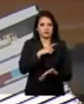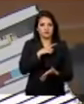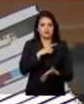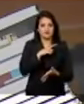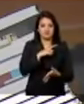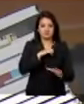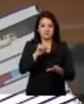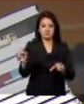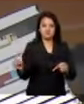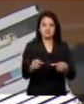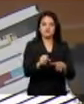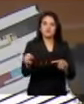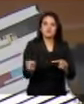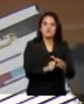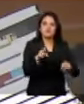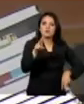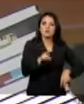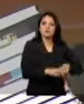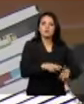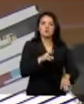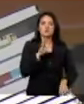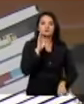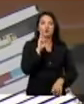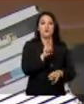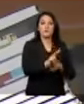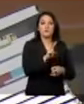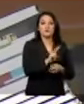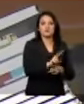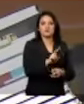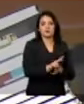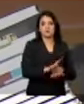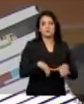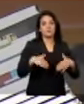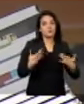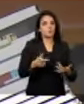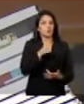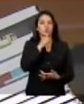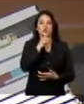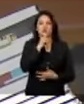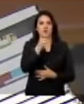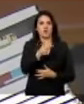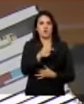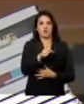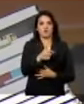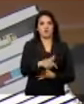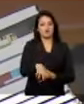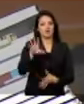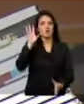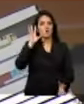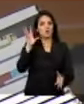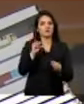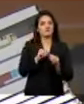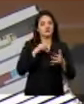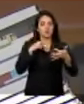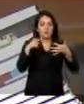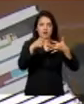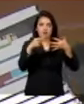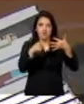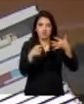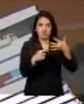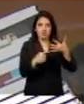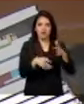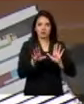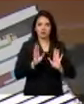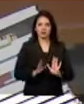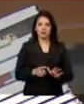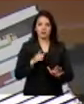provisória e automática da sanção quando não proclamado o preenchimento dos requisitos versados